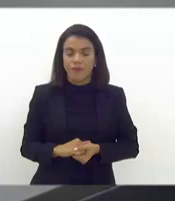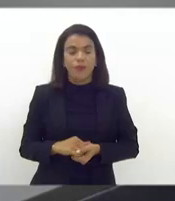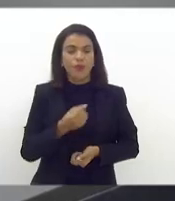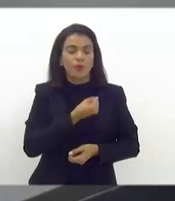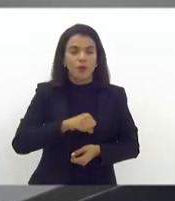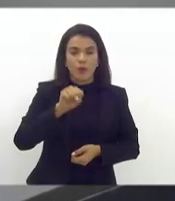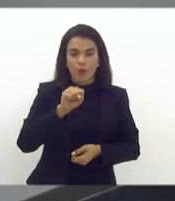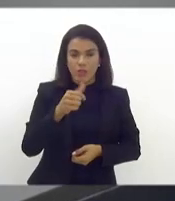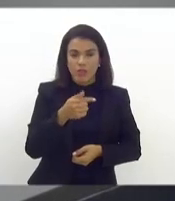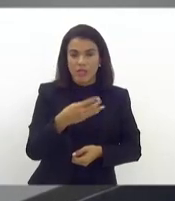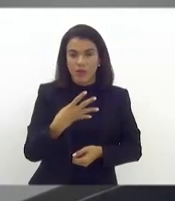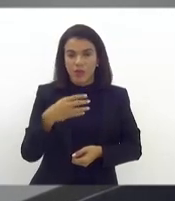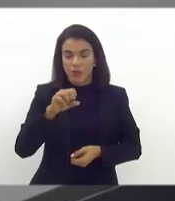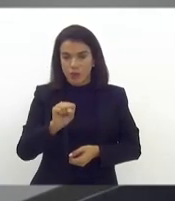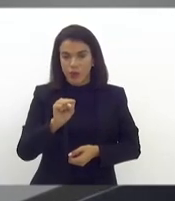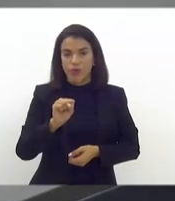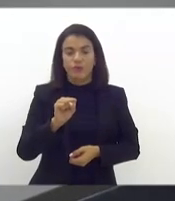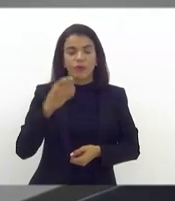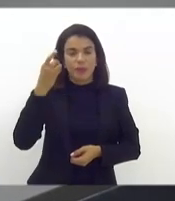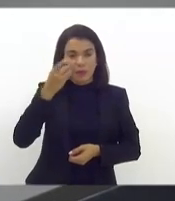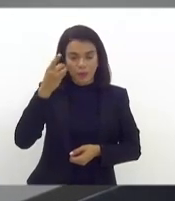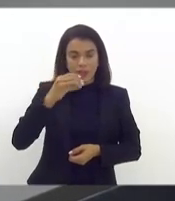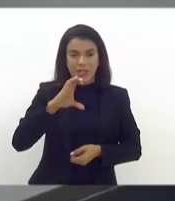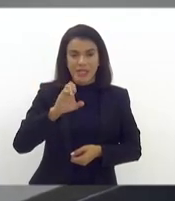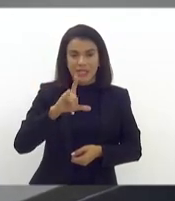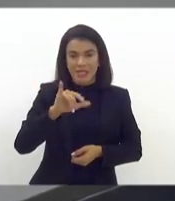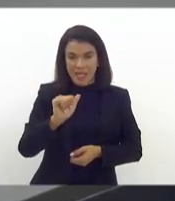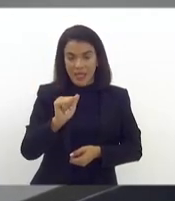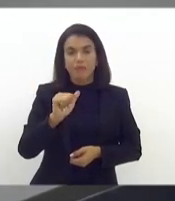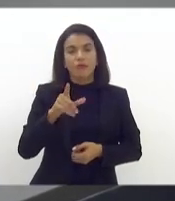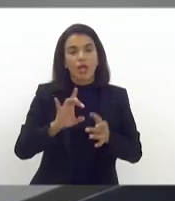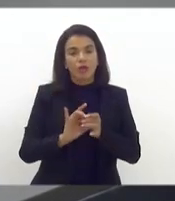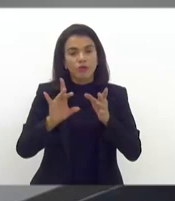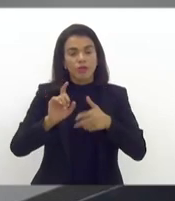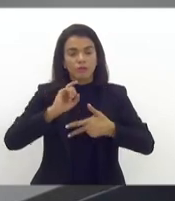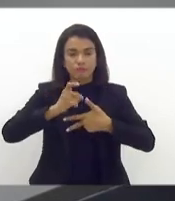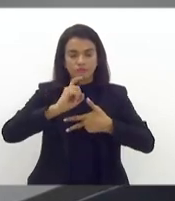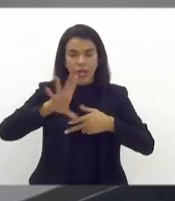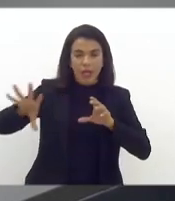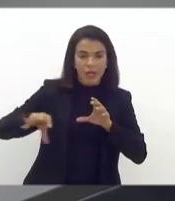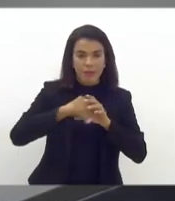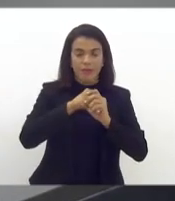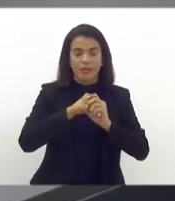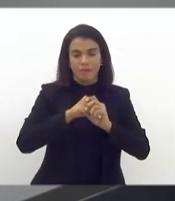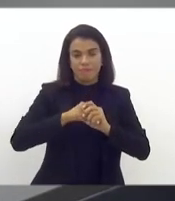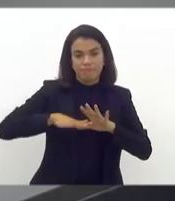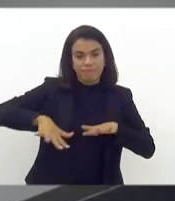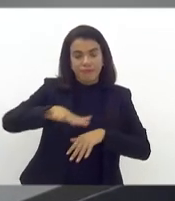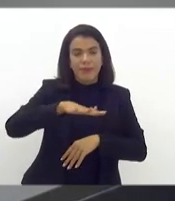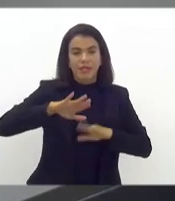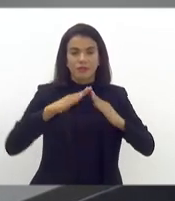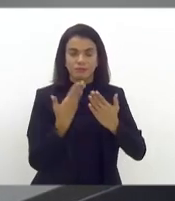8 da pauta, o 748 de 23, de autoria da deputada Célia Jordão, que autoriza o Poder Executivo a implantar na Rede Pública Estadual de